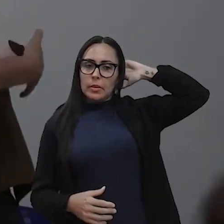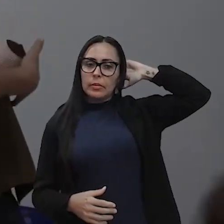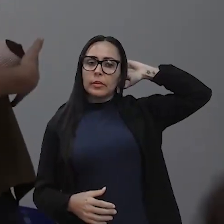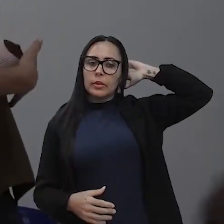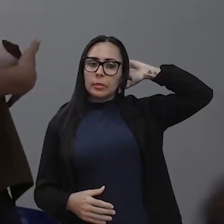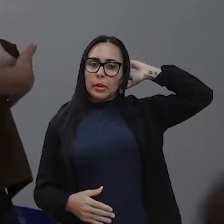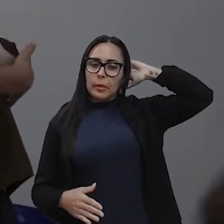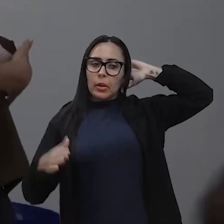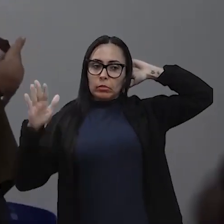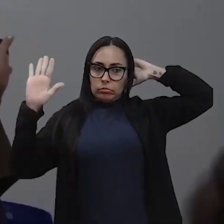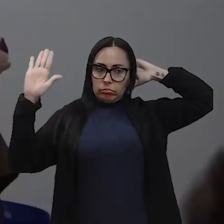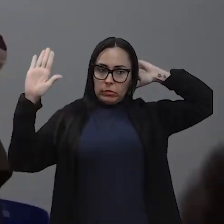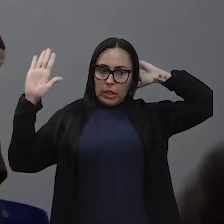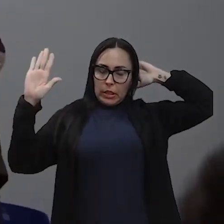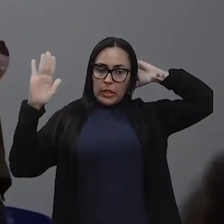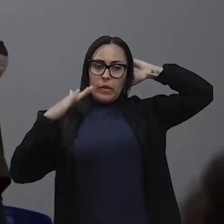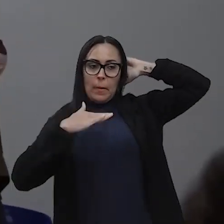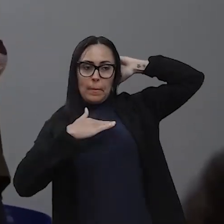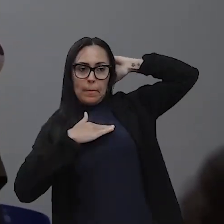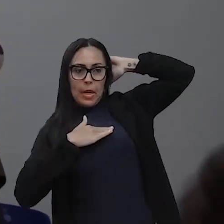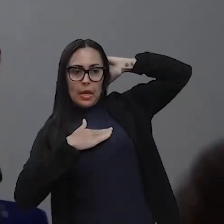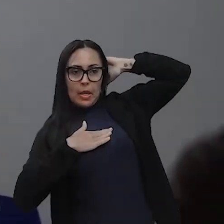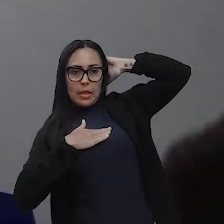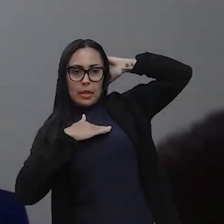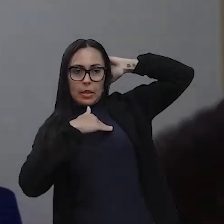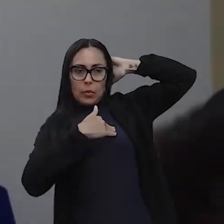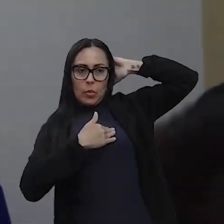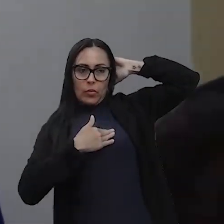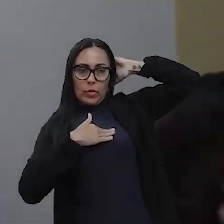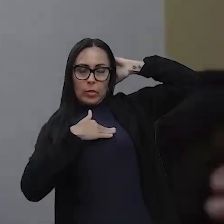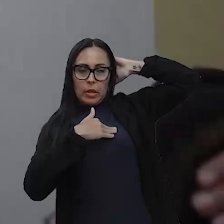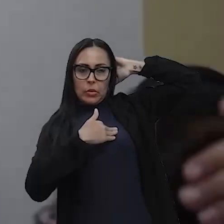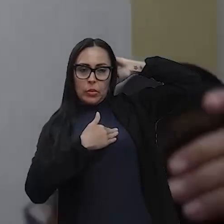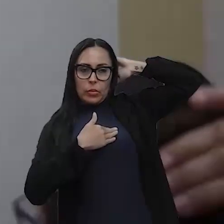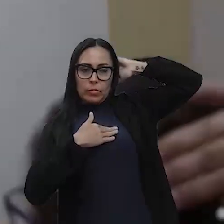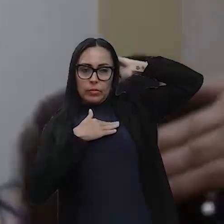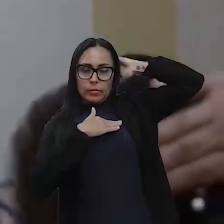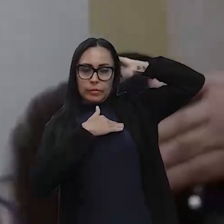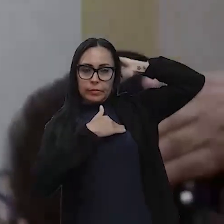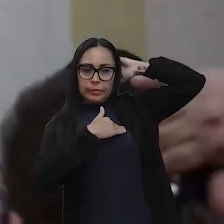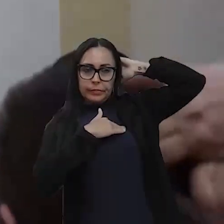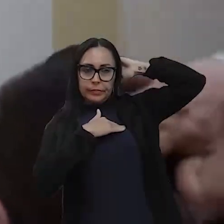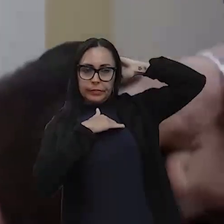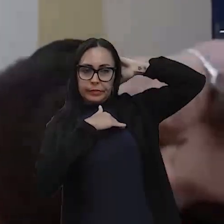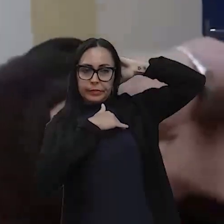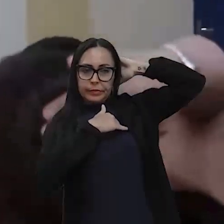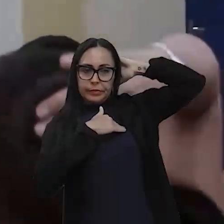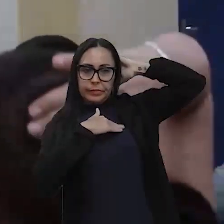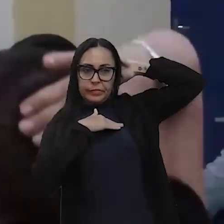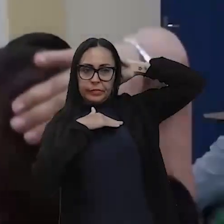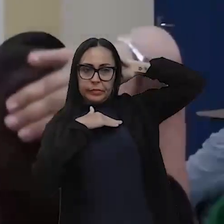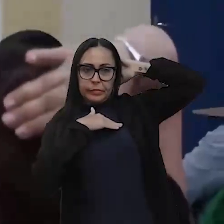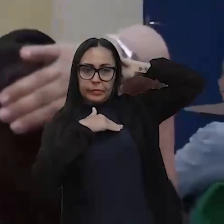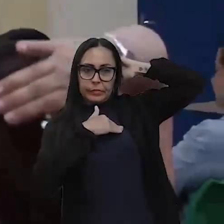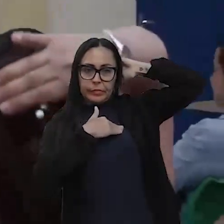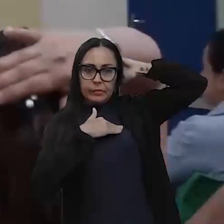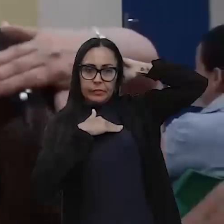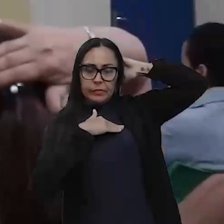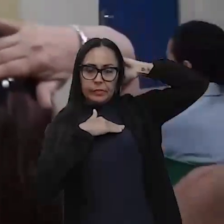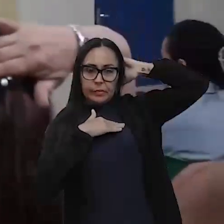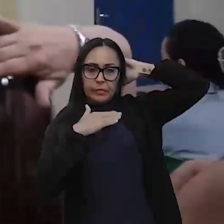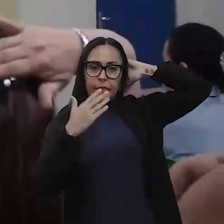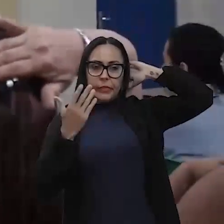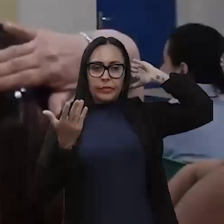livre, pega na mama e faz o movimento. Como é o movimento, gente? É pianinho? Eita, só tem aluno aplicado